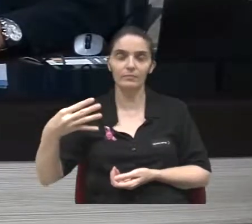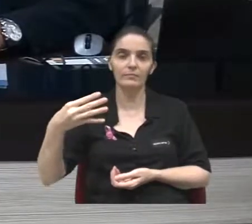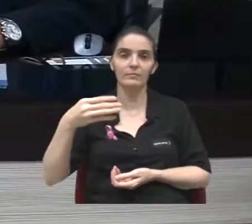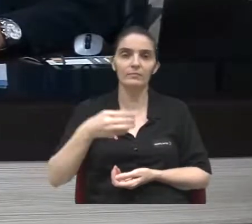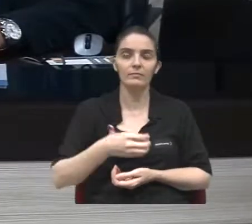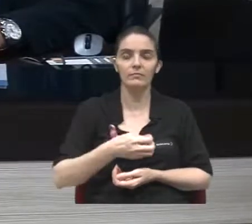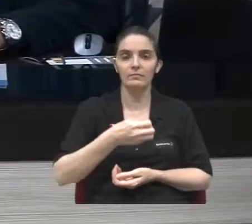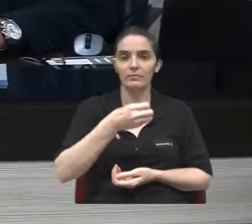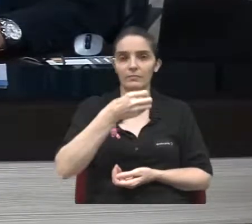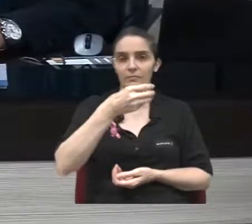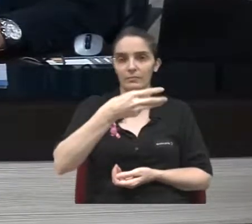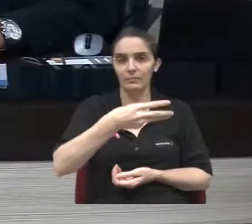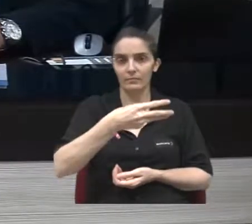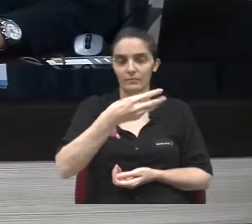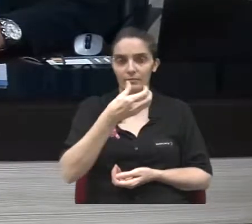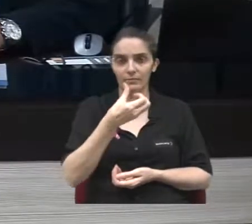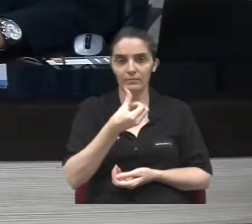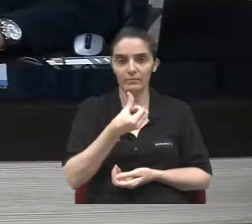3634/19.